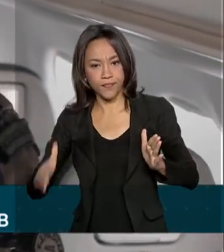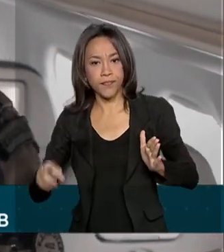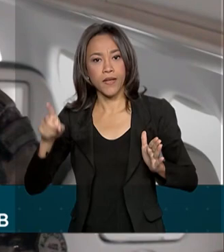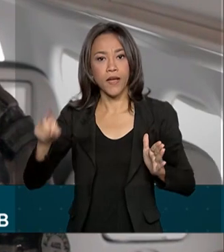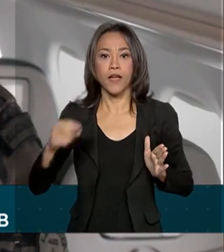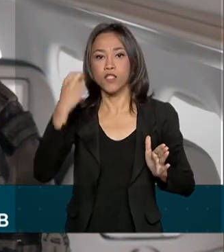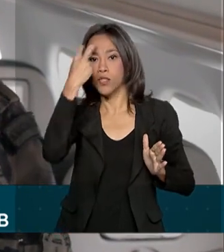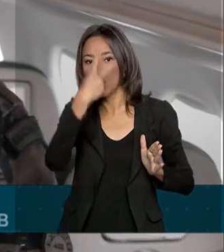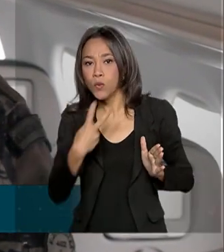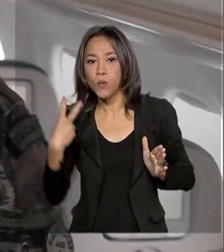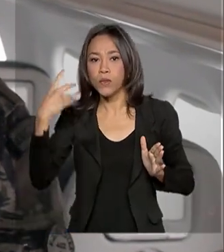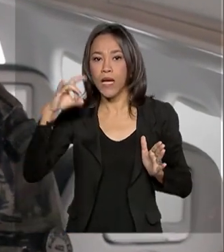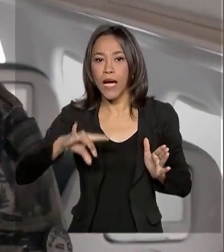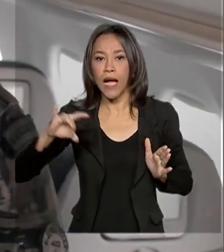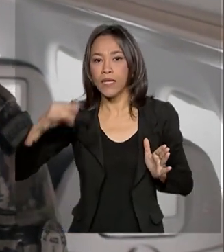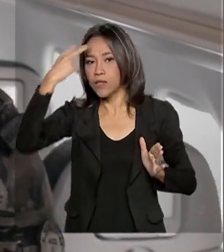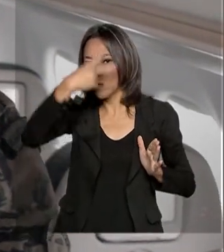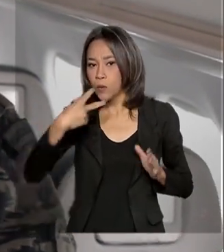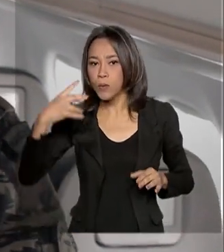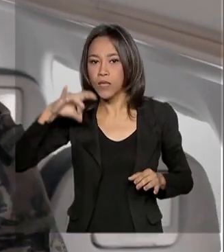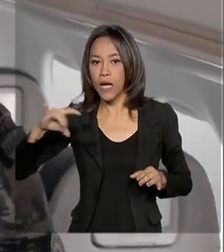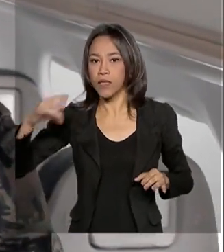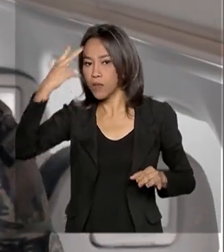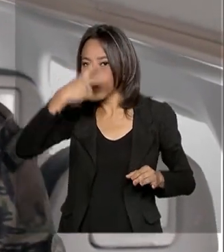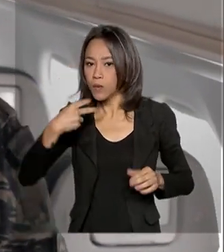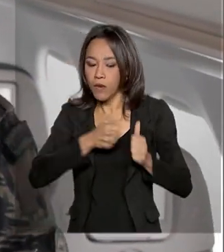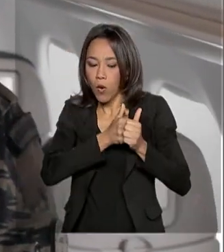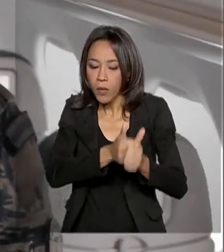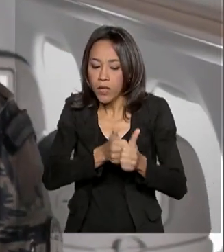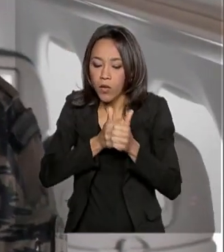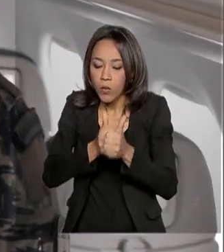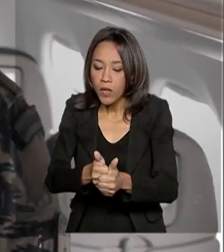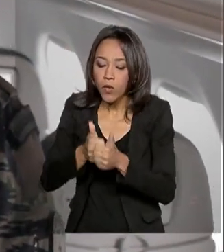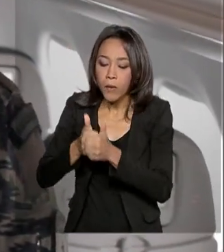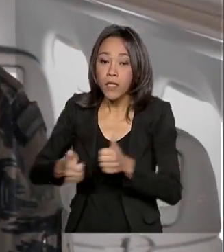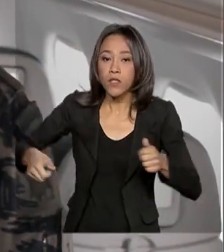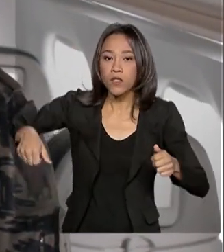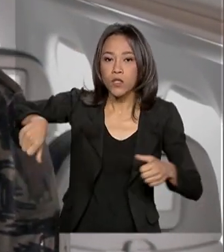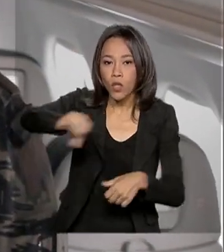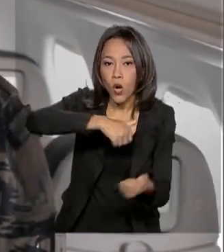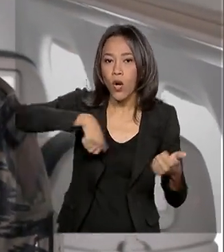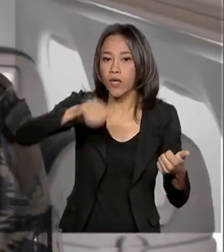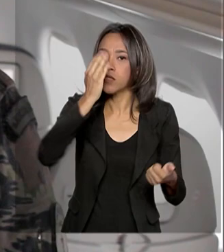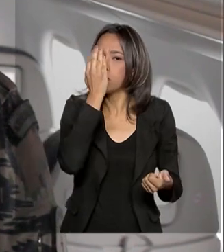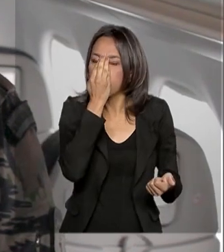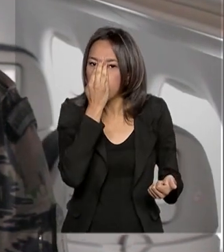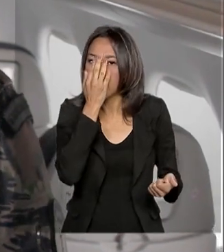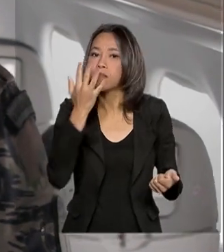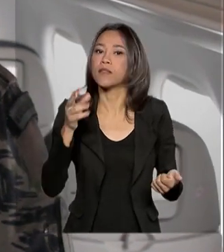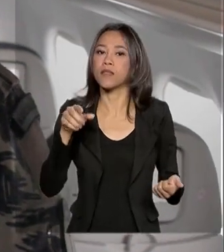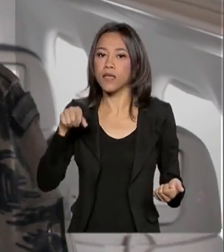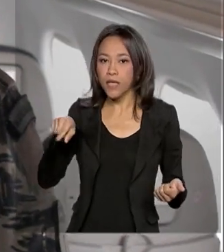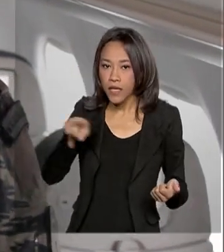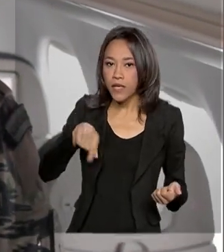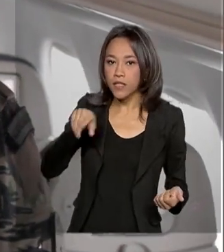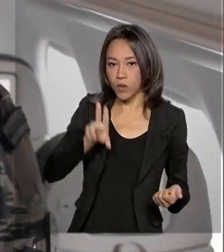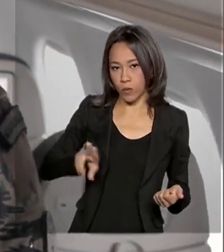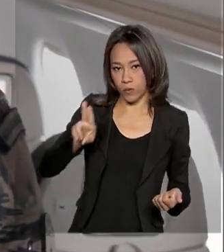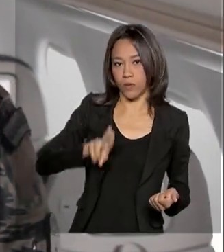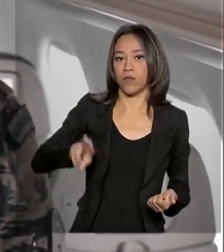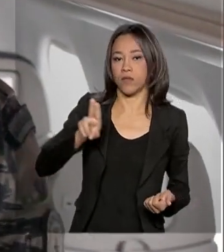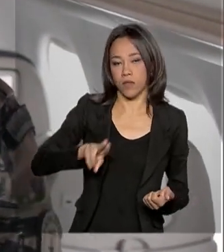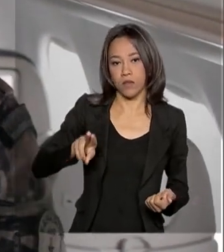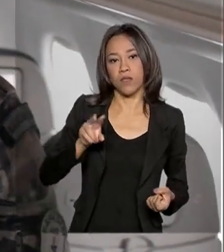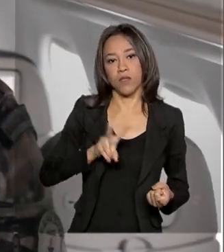duas em duas horas. Durante essa rotina vai ser feita uma troca de máscaras, que eles estão sendo utilizados, porque os